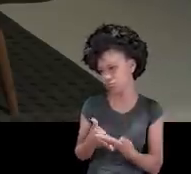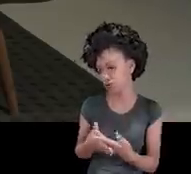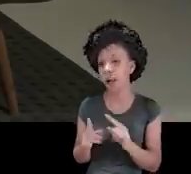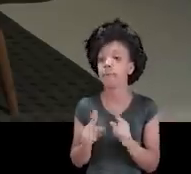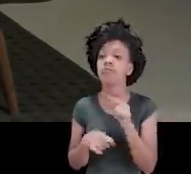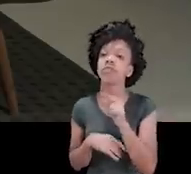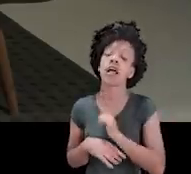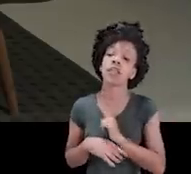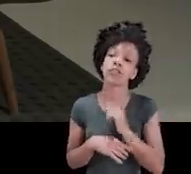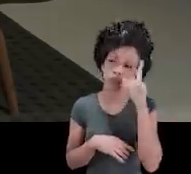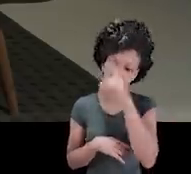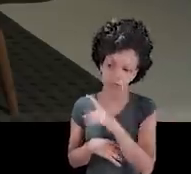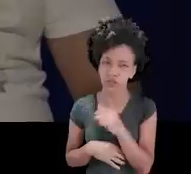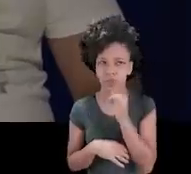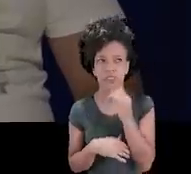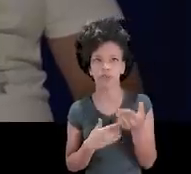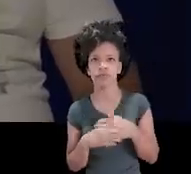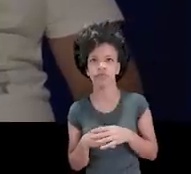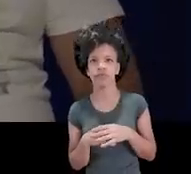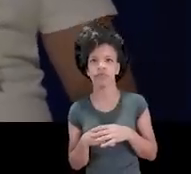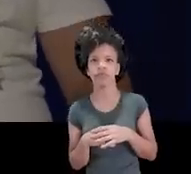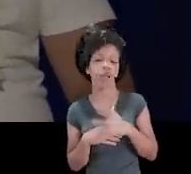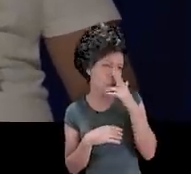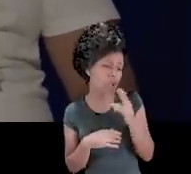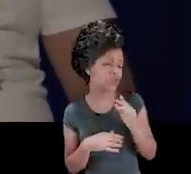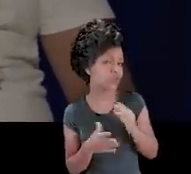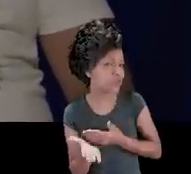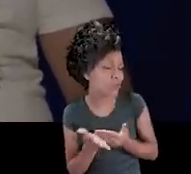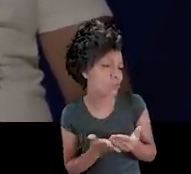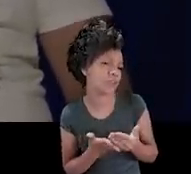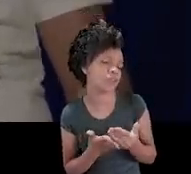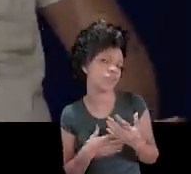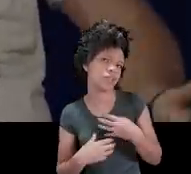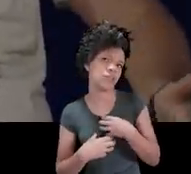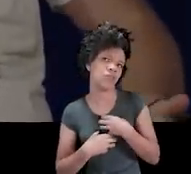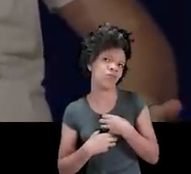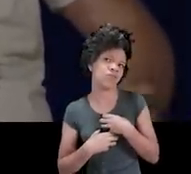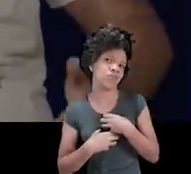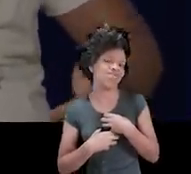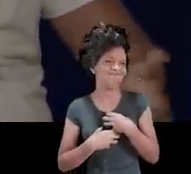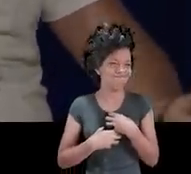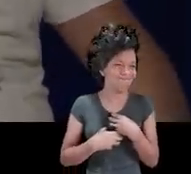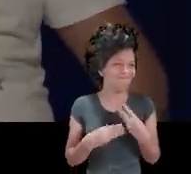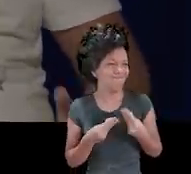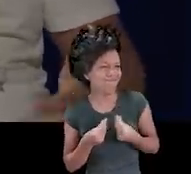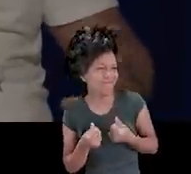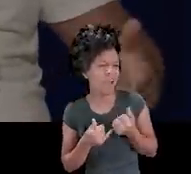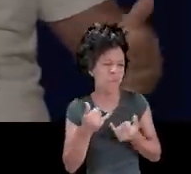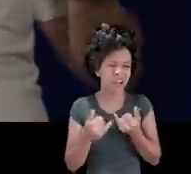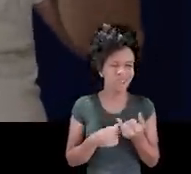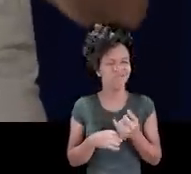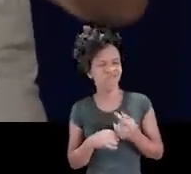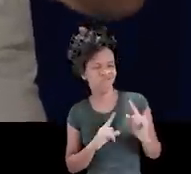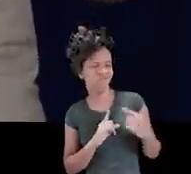assim, você teve alguma dificuldade do tipo... Eu acho assim, acho que no começo você se sente mais sensível às brincadeiras, sabe assim? Já